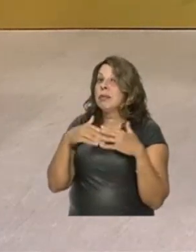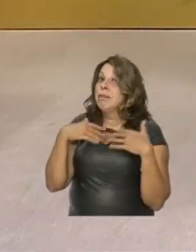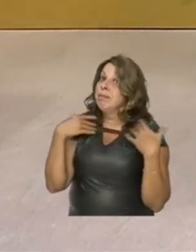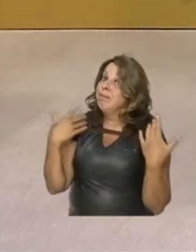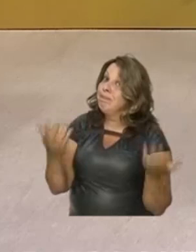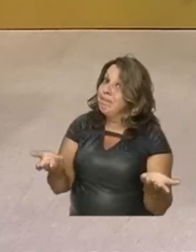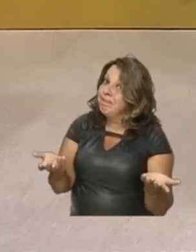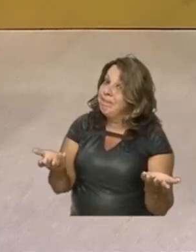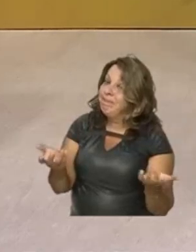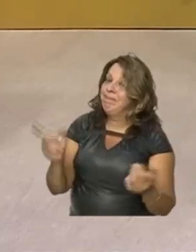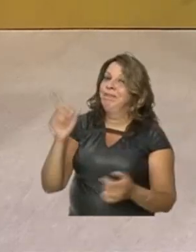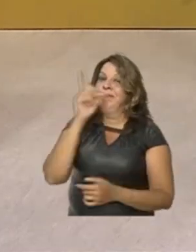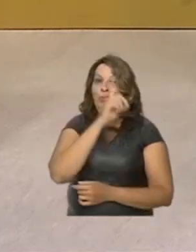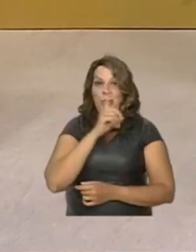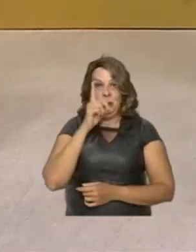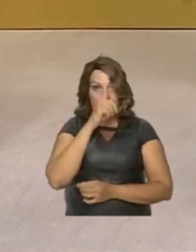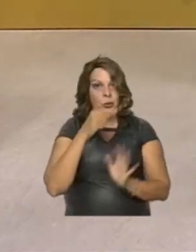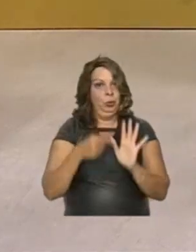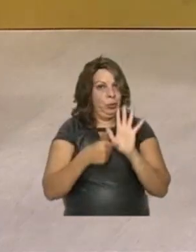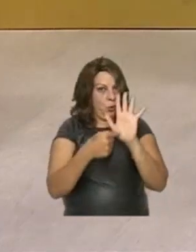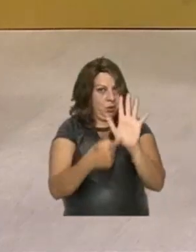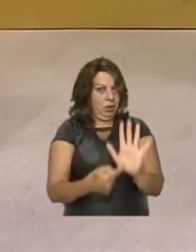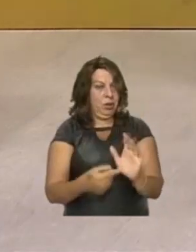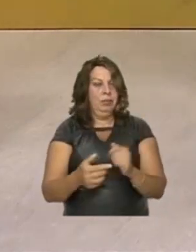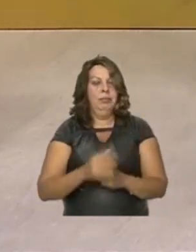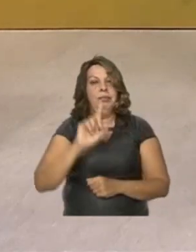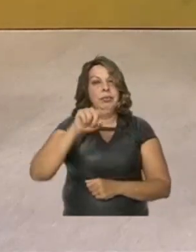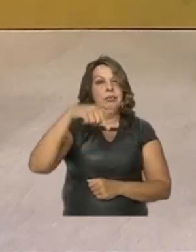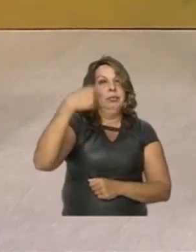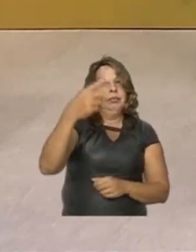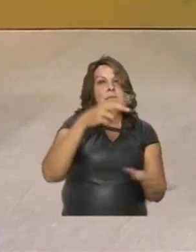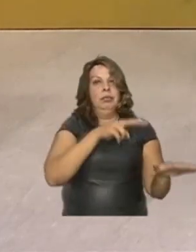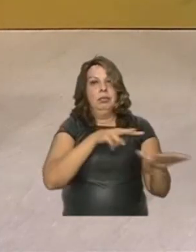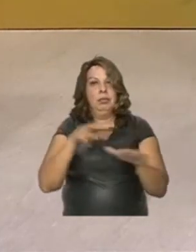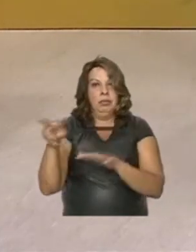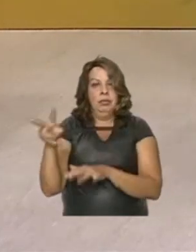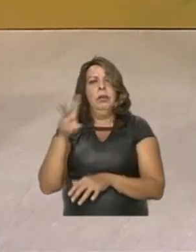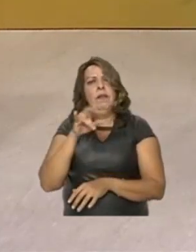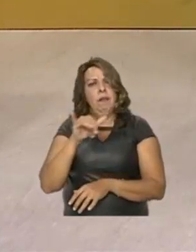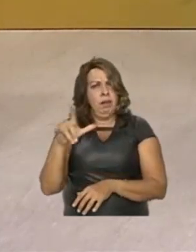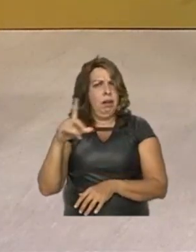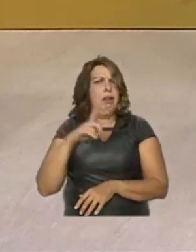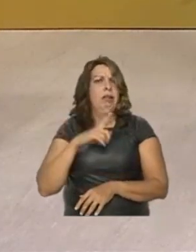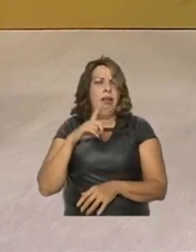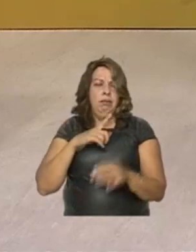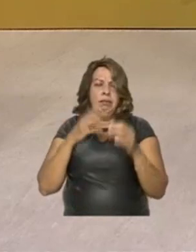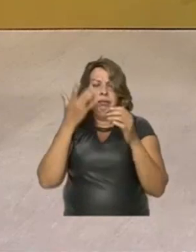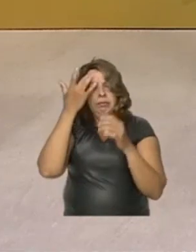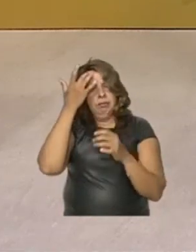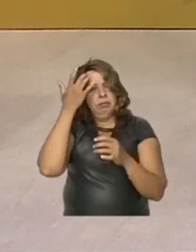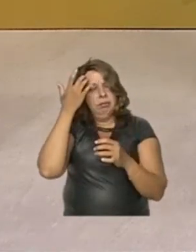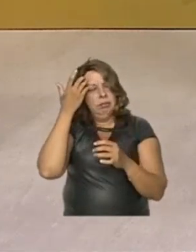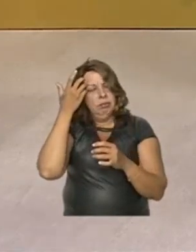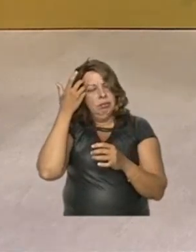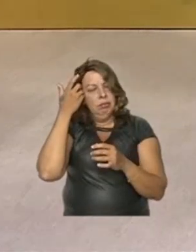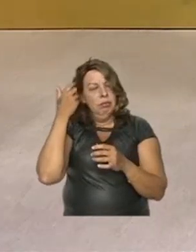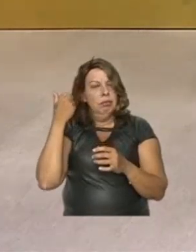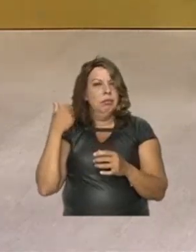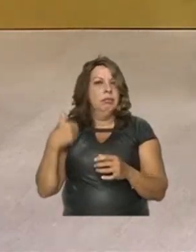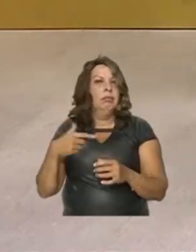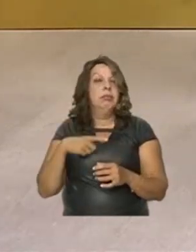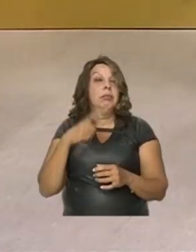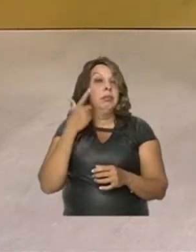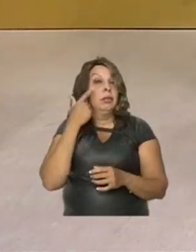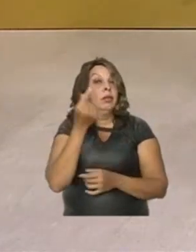isso mesmo, viu? E ó, na semana que vem vai ser sequência de nota de 100. Aliás, talvez você até conheça a nota de